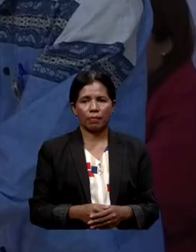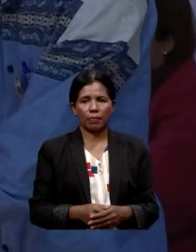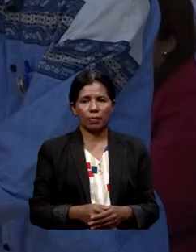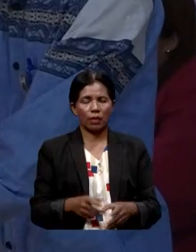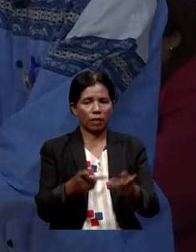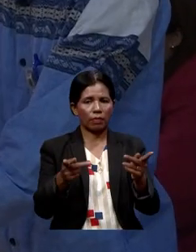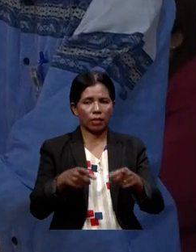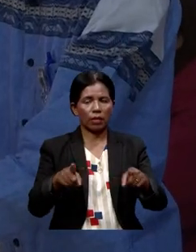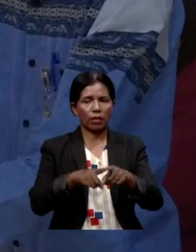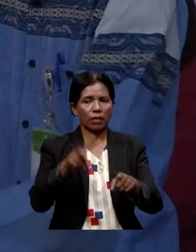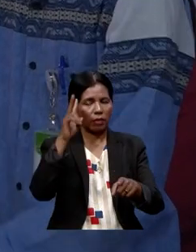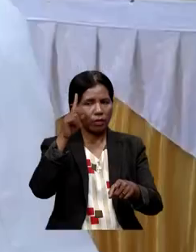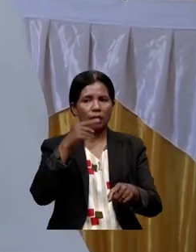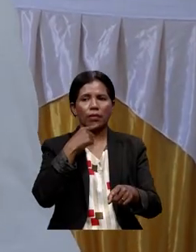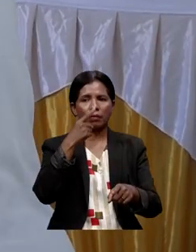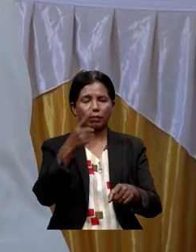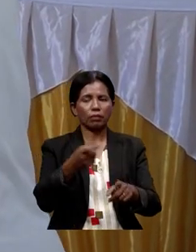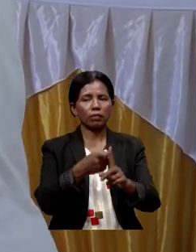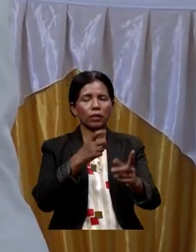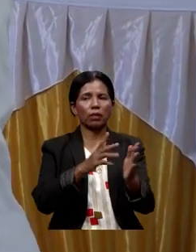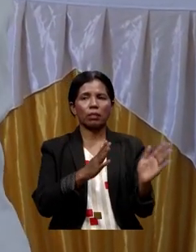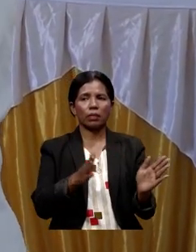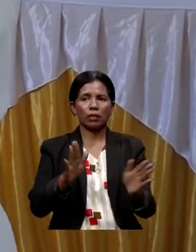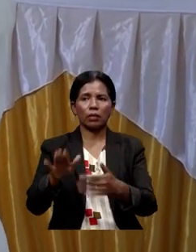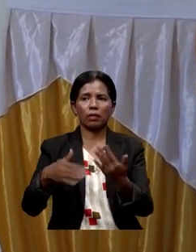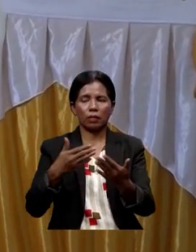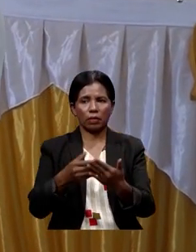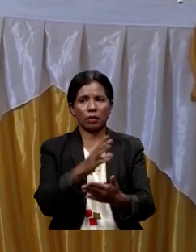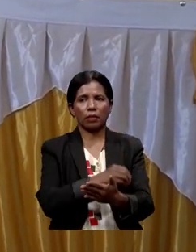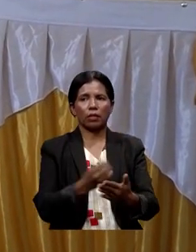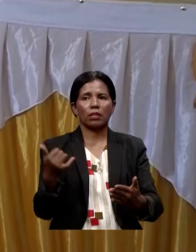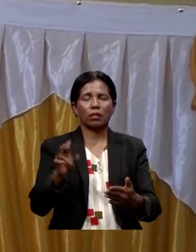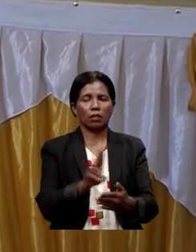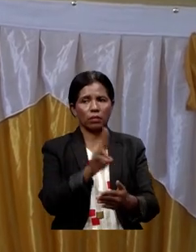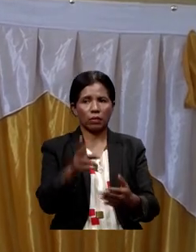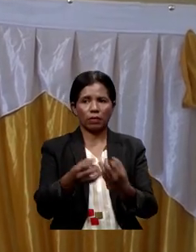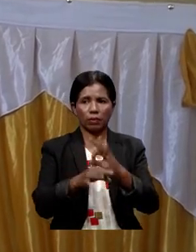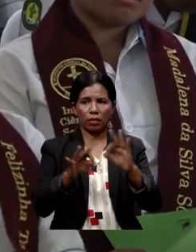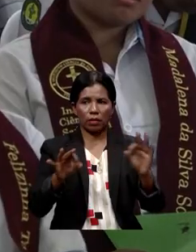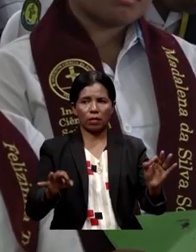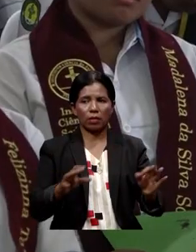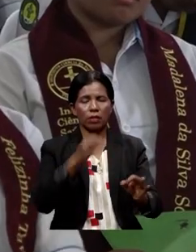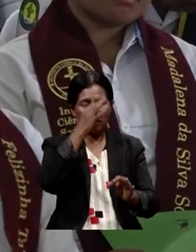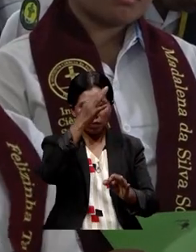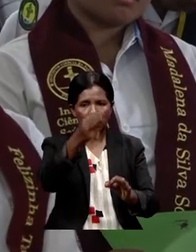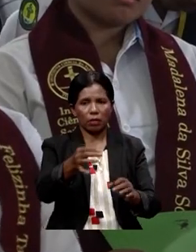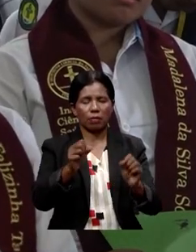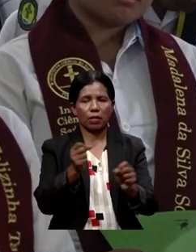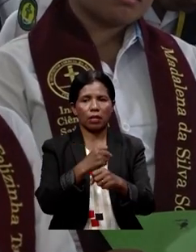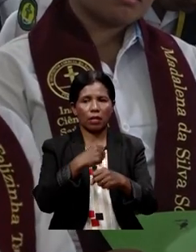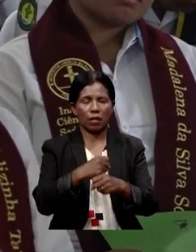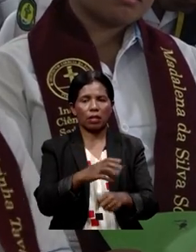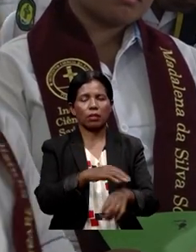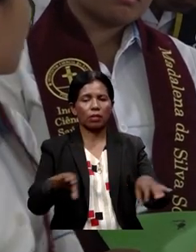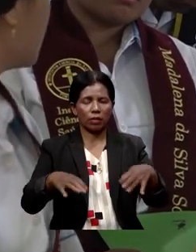Fatina Nessa, vice-reitor HTT, lhe processo Siranebe, judiciário Sira ultrapassa ONA. Espera para o futuro, ele cria raça e campo